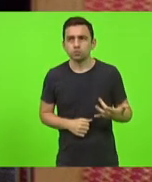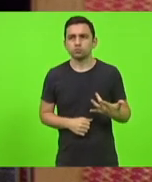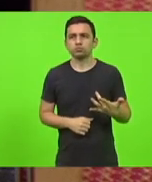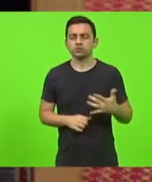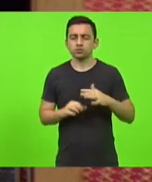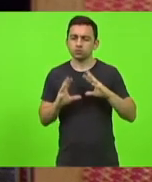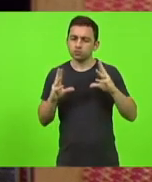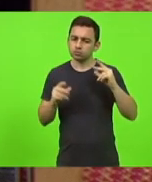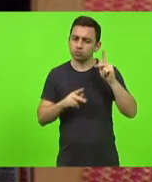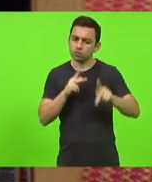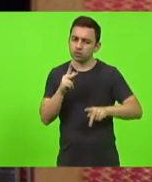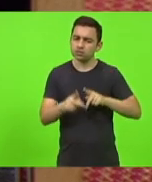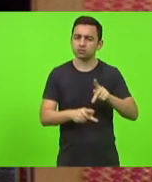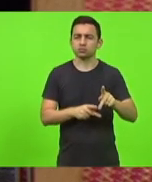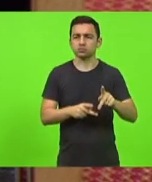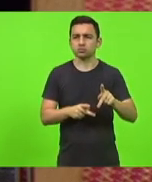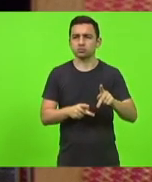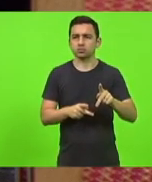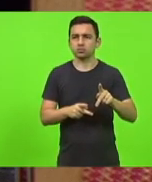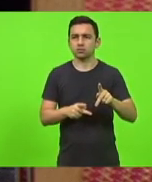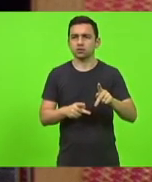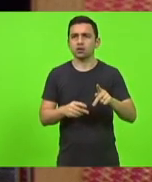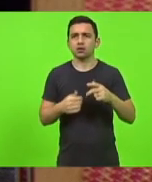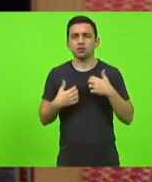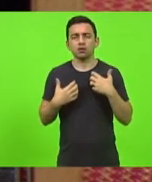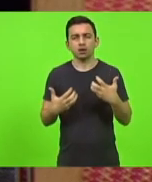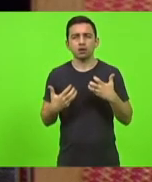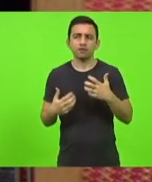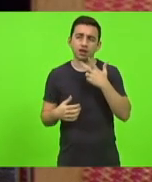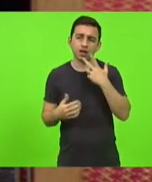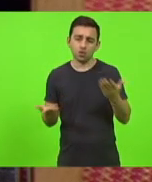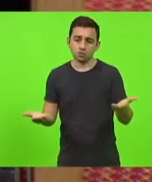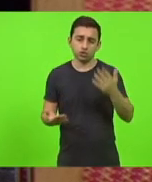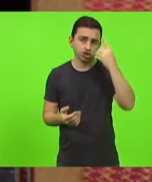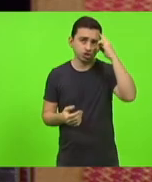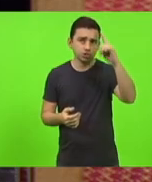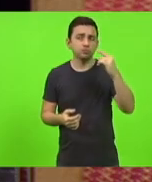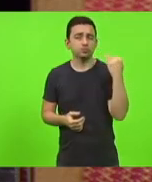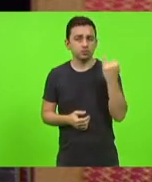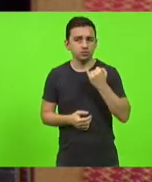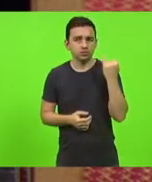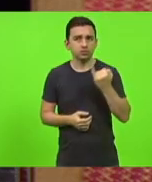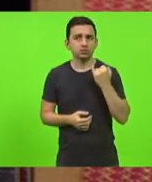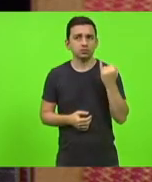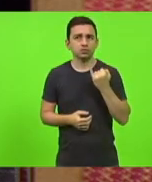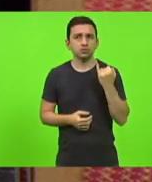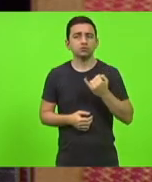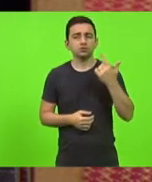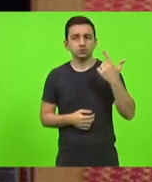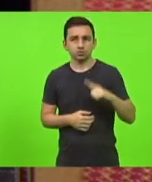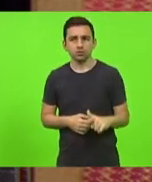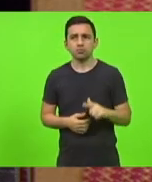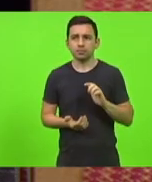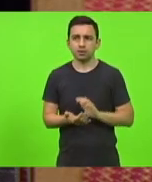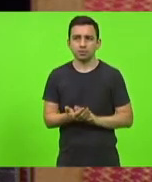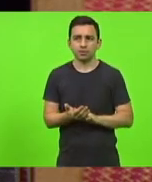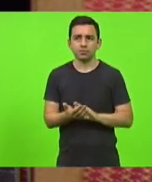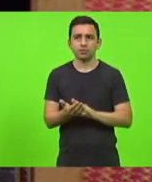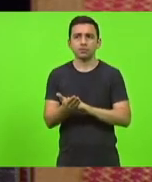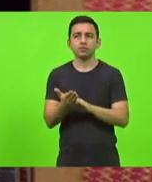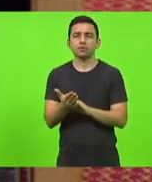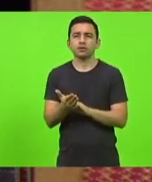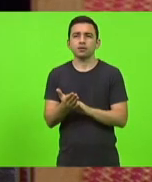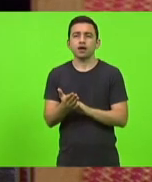nossa população. Então, dizer que é um dia muito importante, mais uma vez, parabenizar aqui